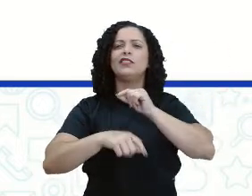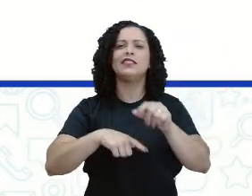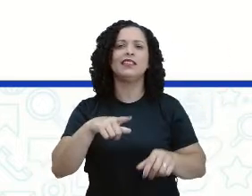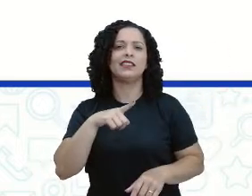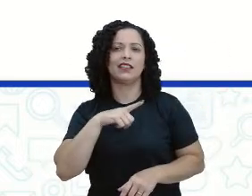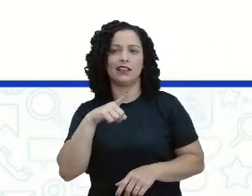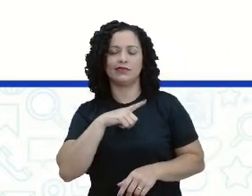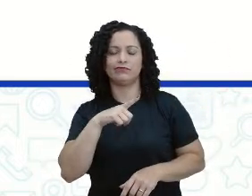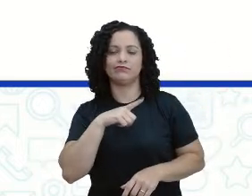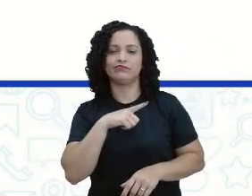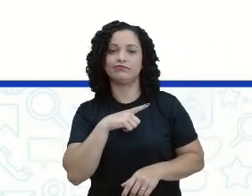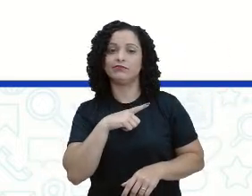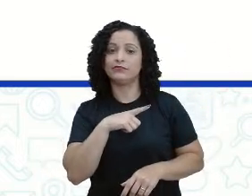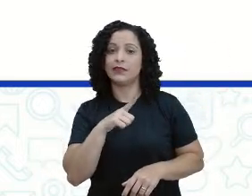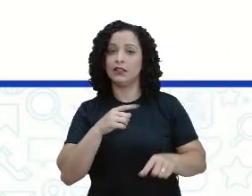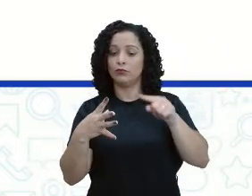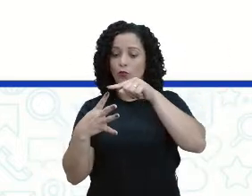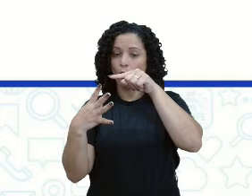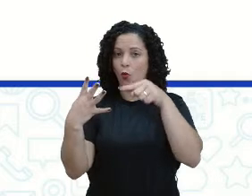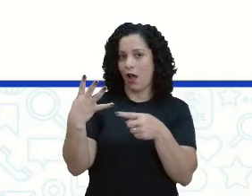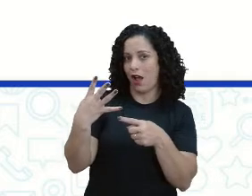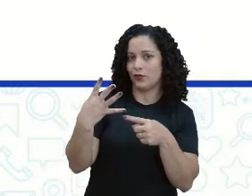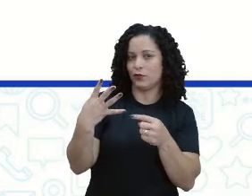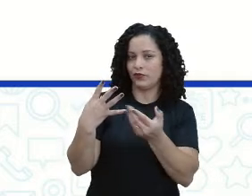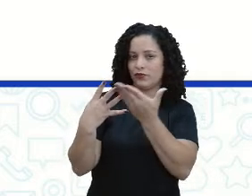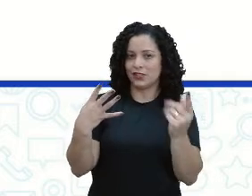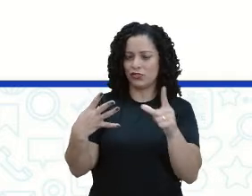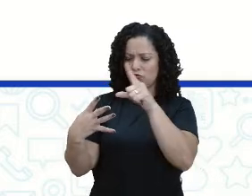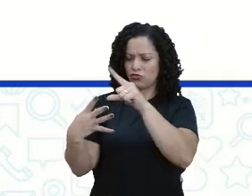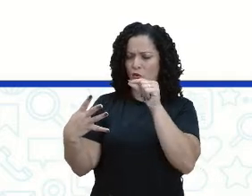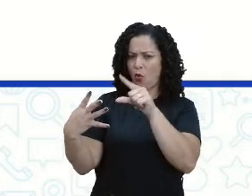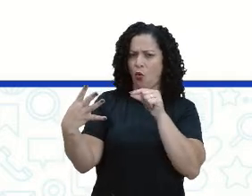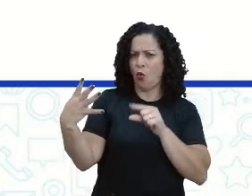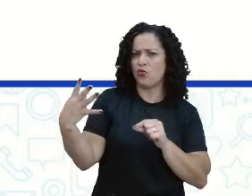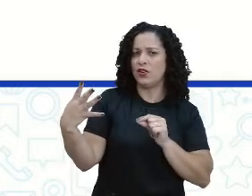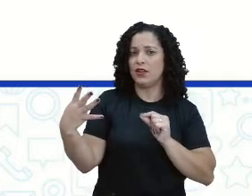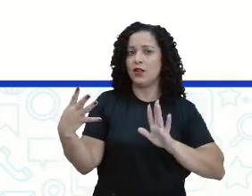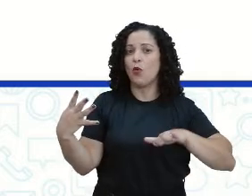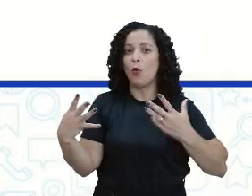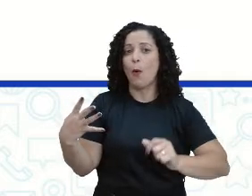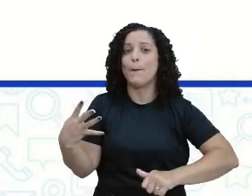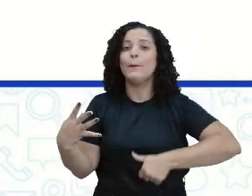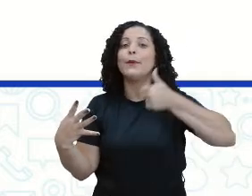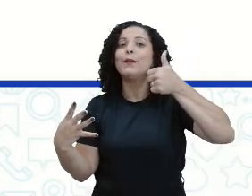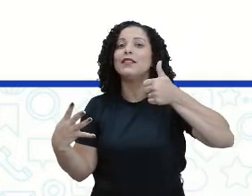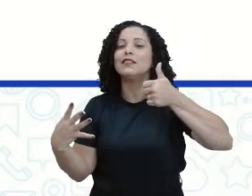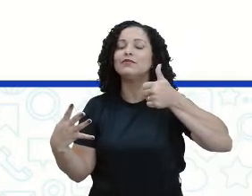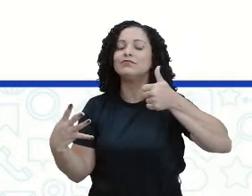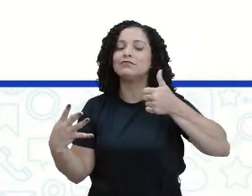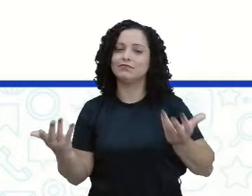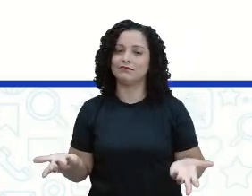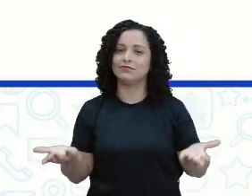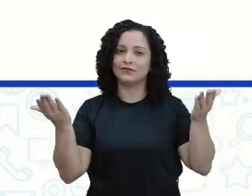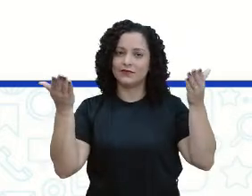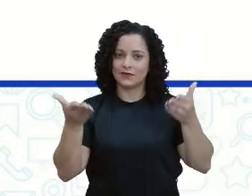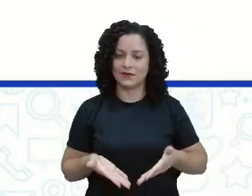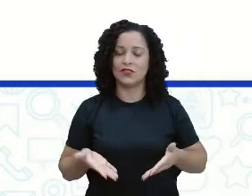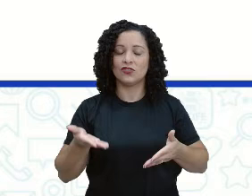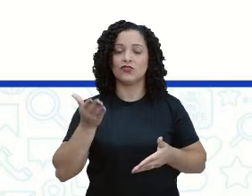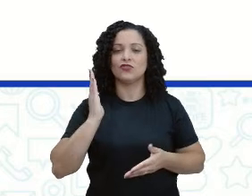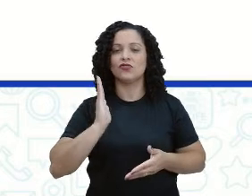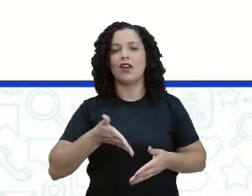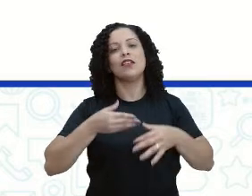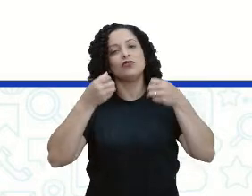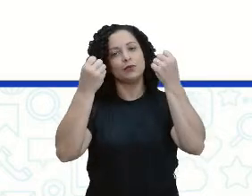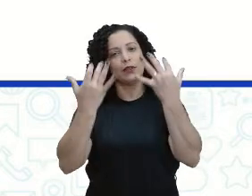Será que tem 4 opções para que vocês escolham? Qual seria a primeira? Pelo que a gente já falou, o indivíduo